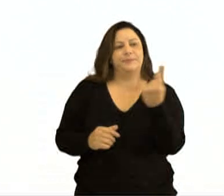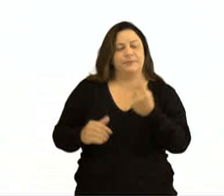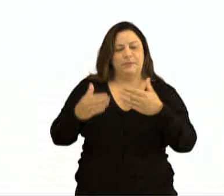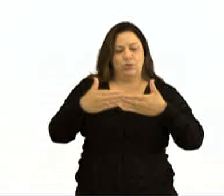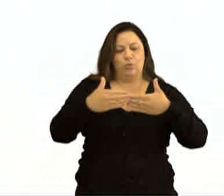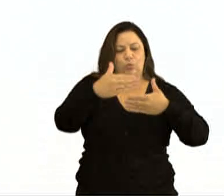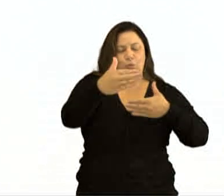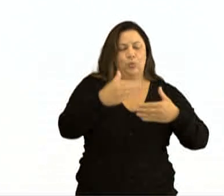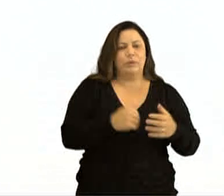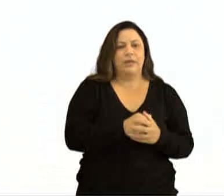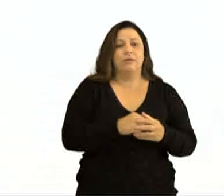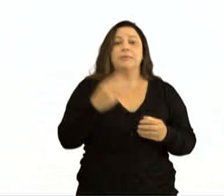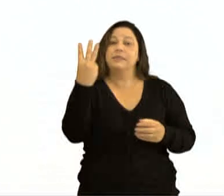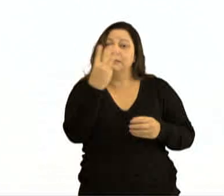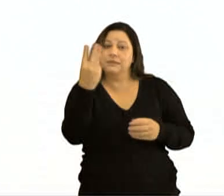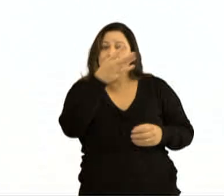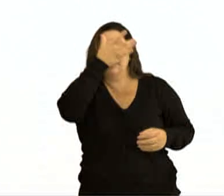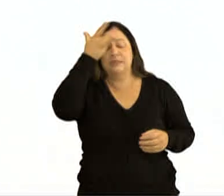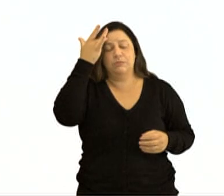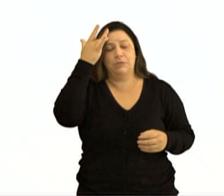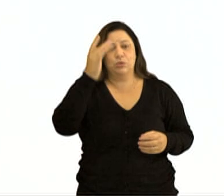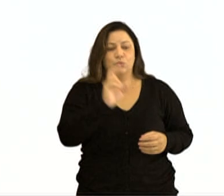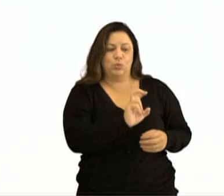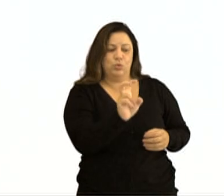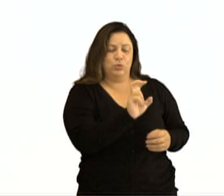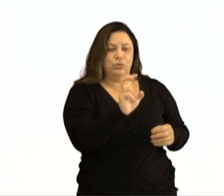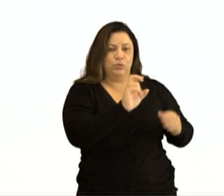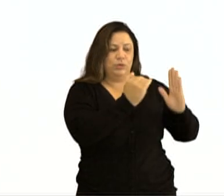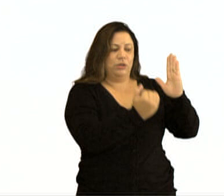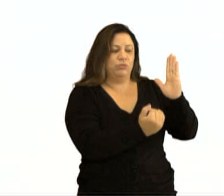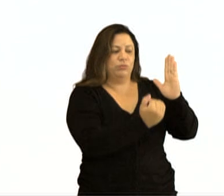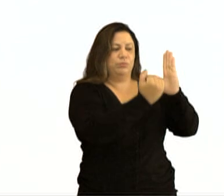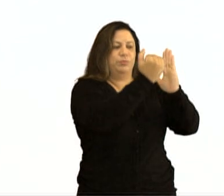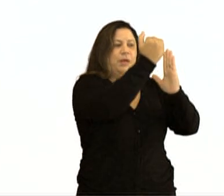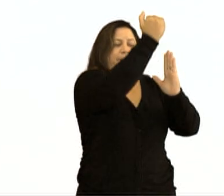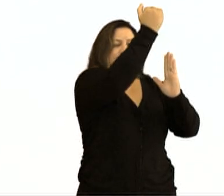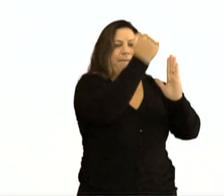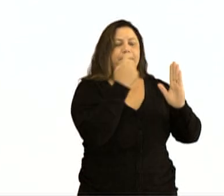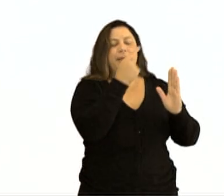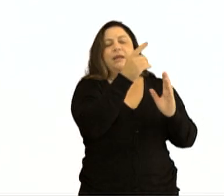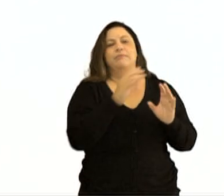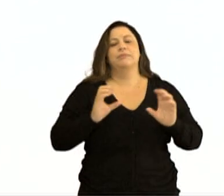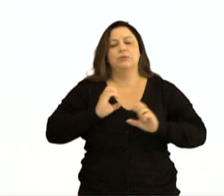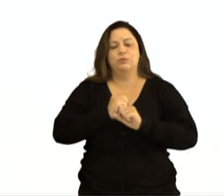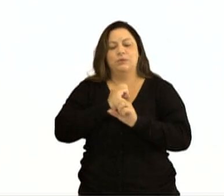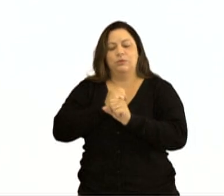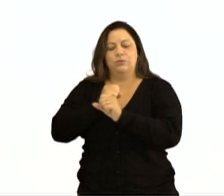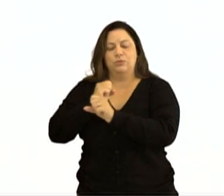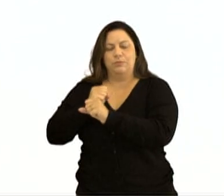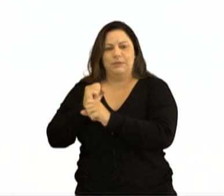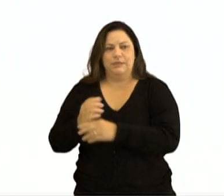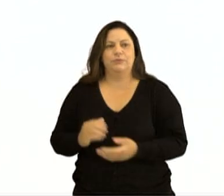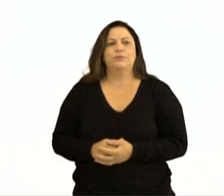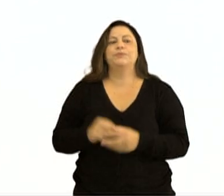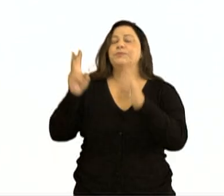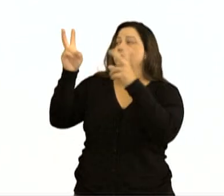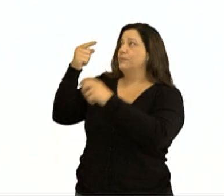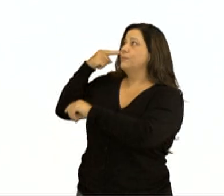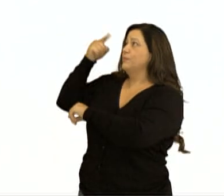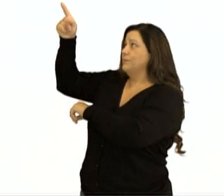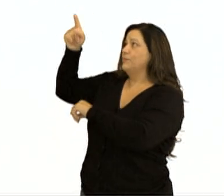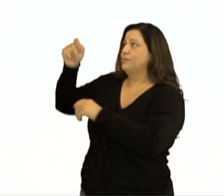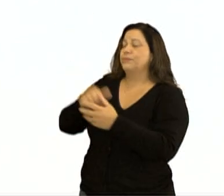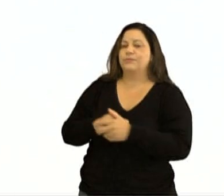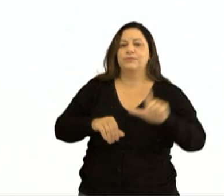mais 3 pessoas no 5º andar do edifício. Com base nos dados deste quadro, qual é